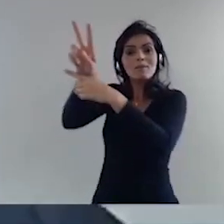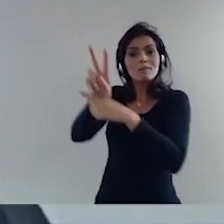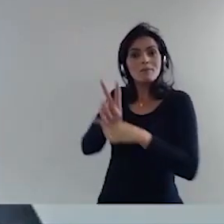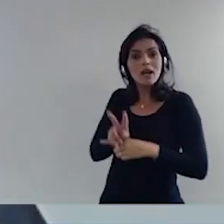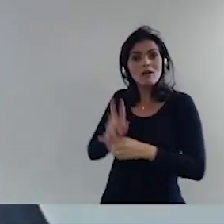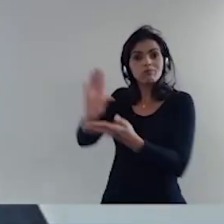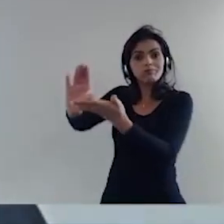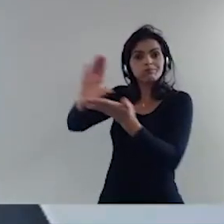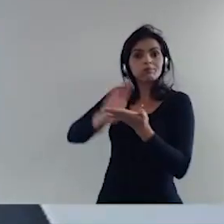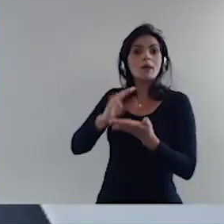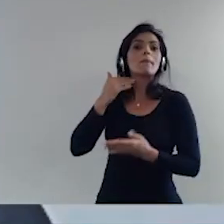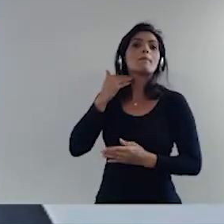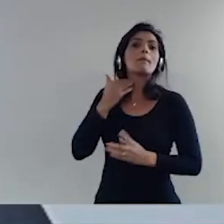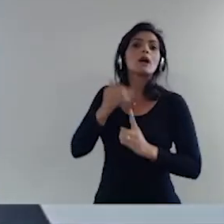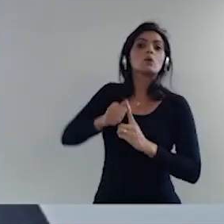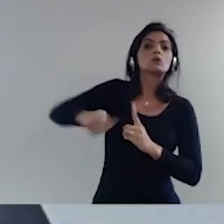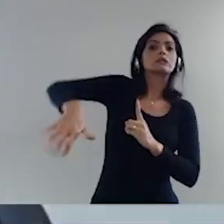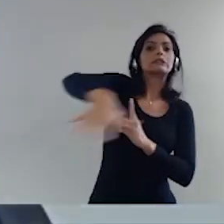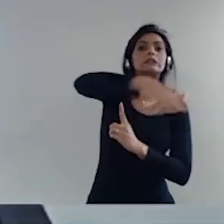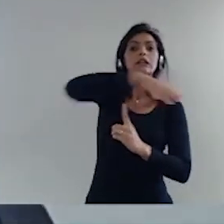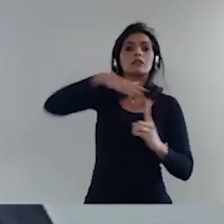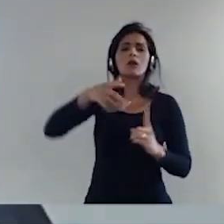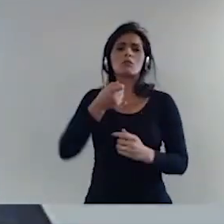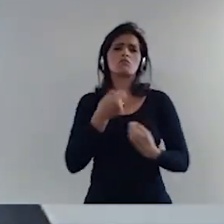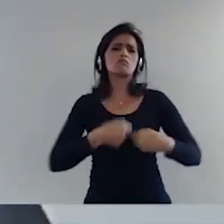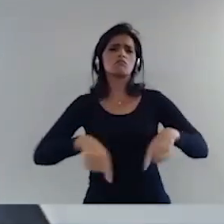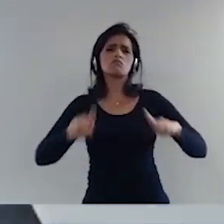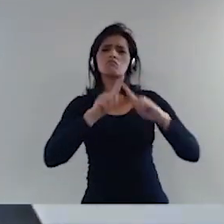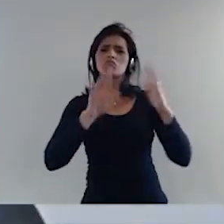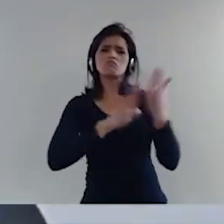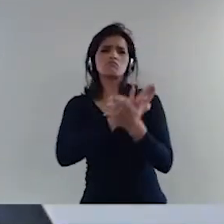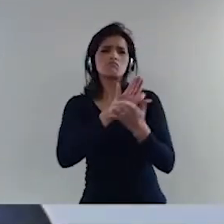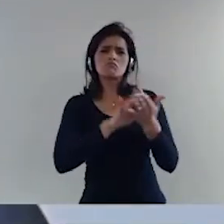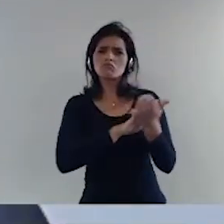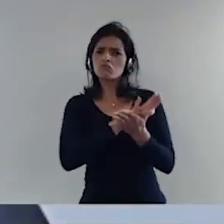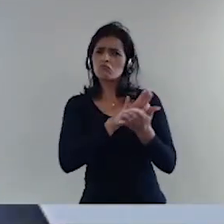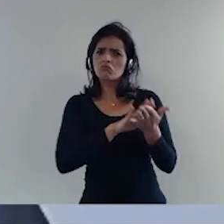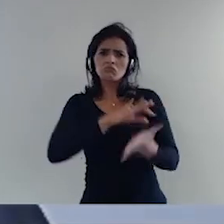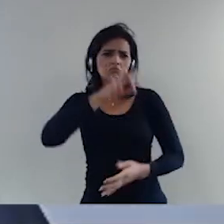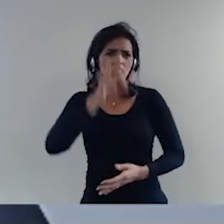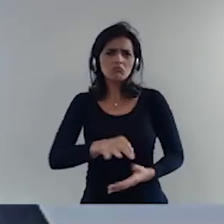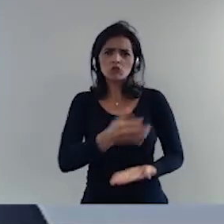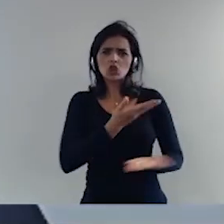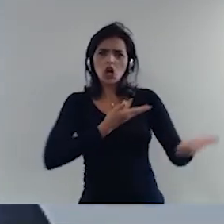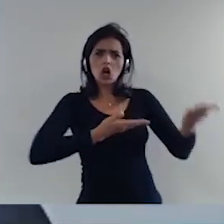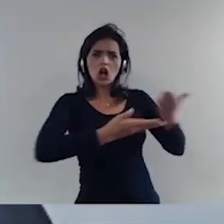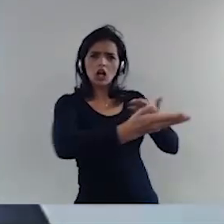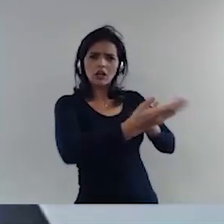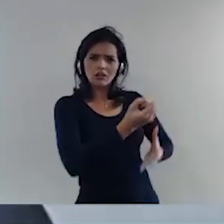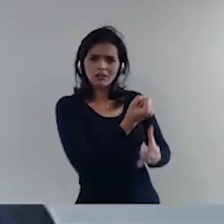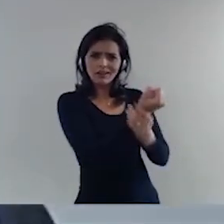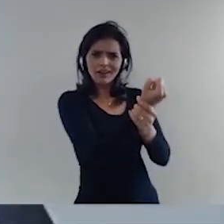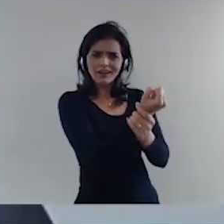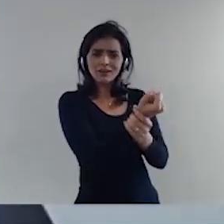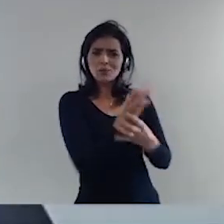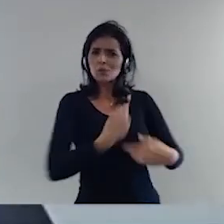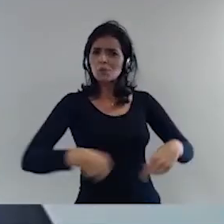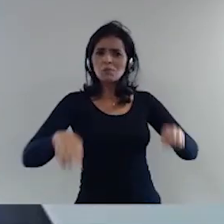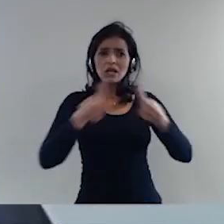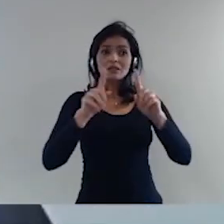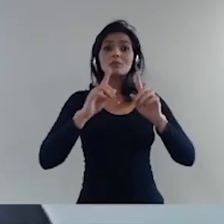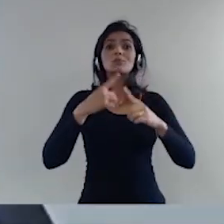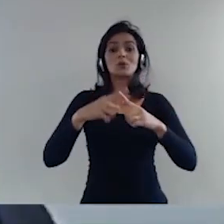empréstimos junto ao Banco Central sem efetivas e concretas garantias, ou seja, as empresas